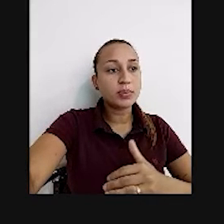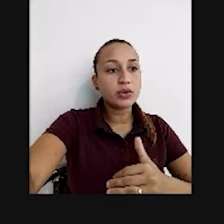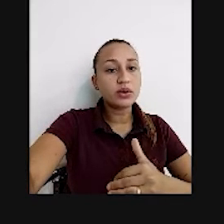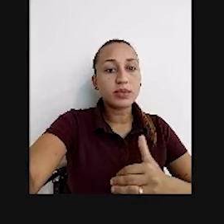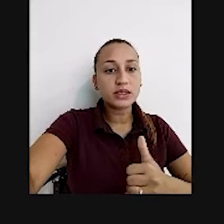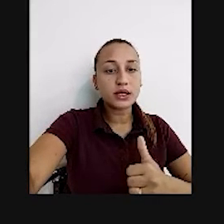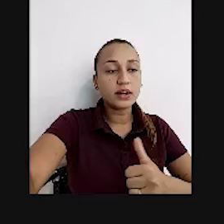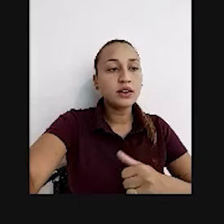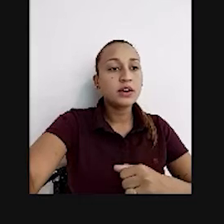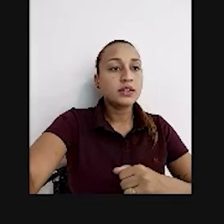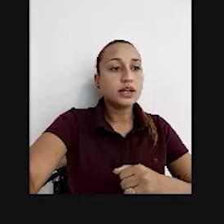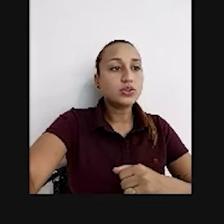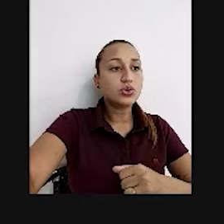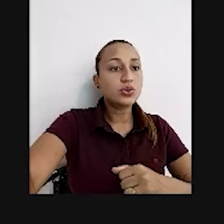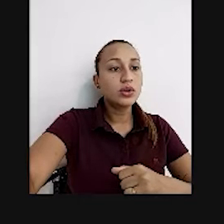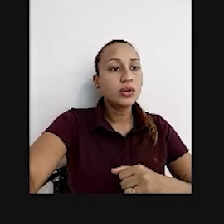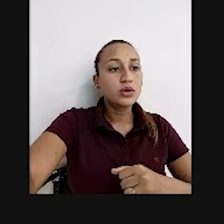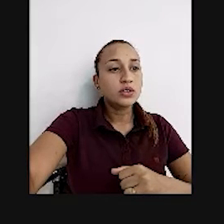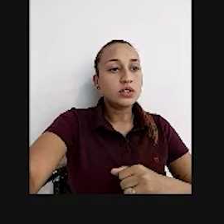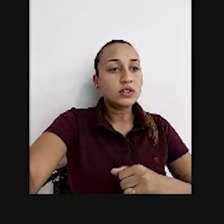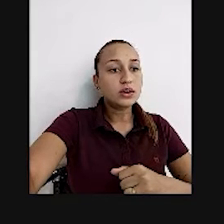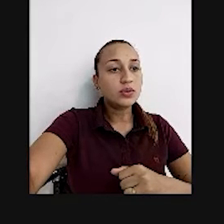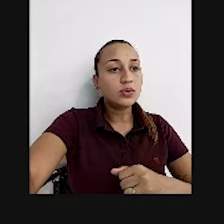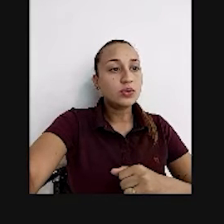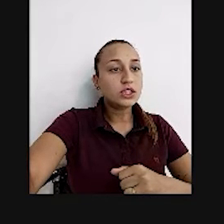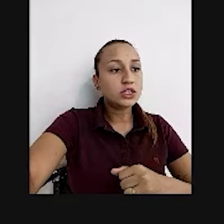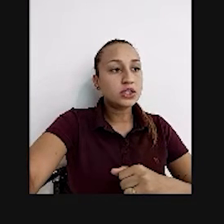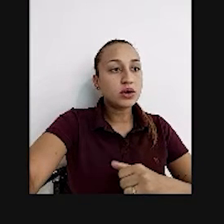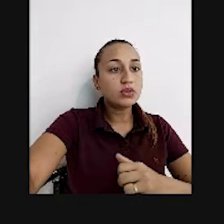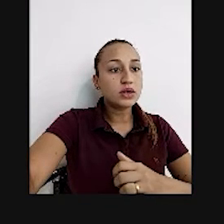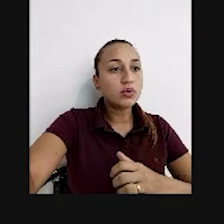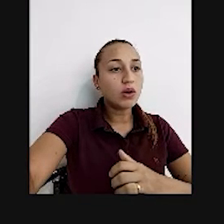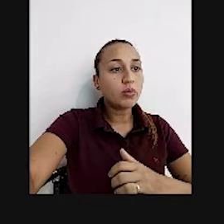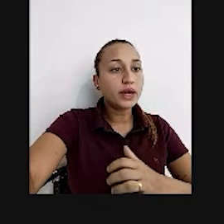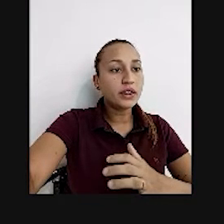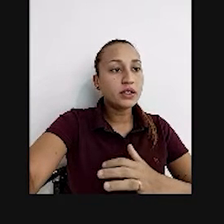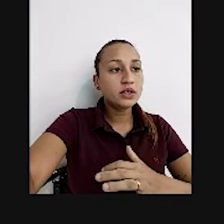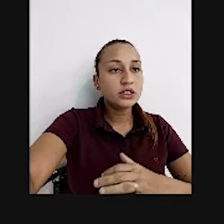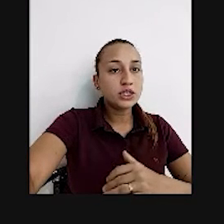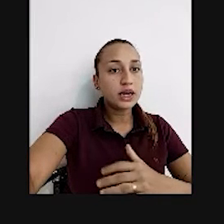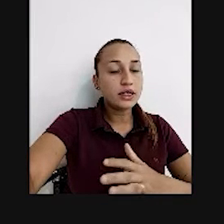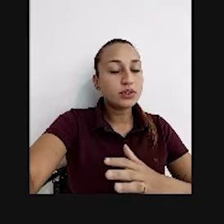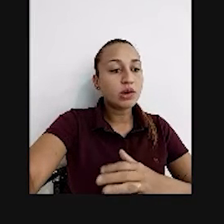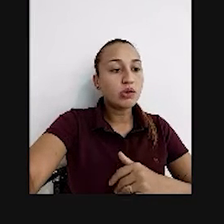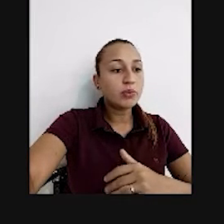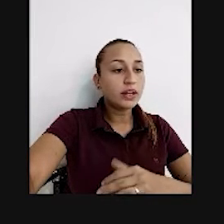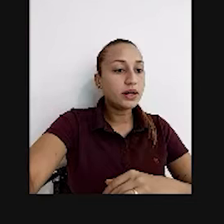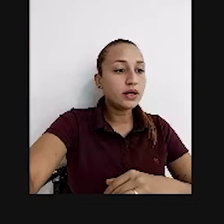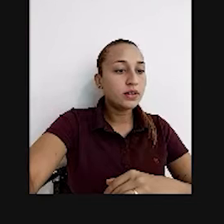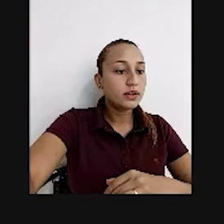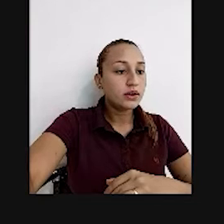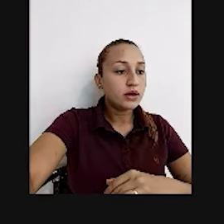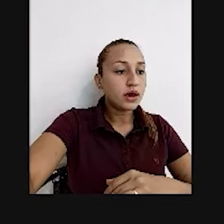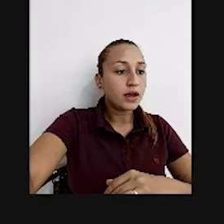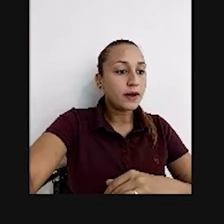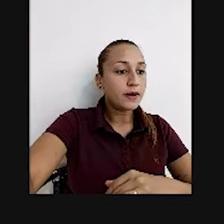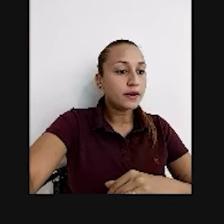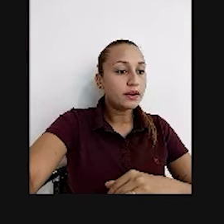que a gente até pegou da parceira, da SU. Então, a gente está usando algo bem didático, algo bem